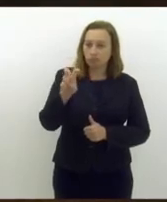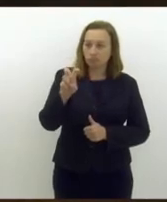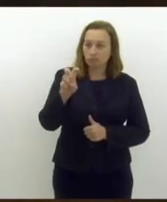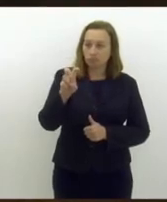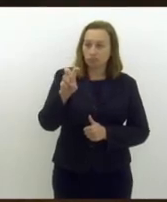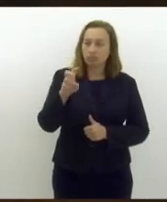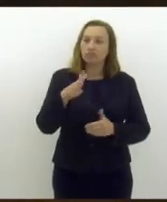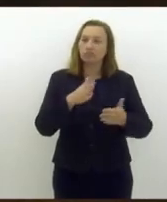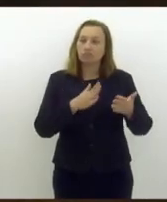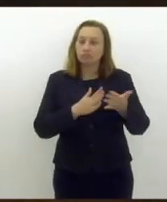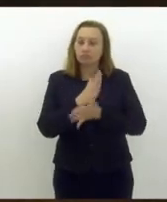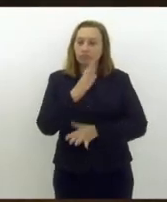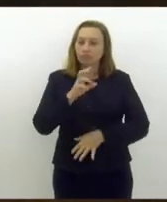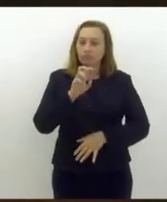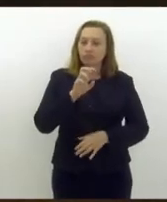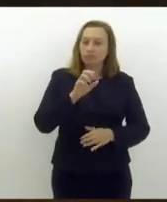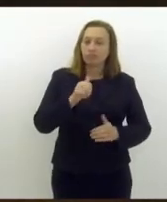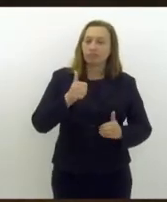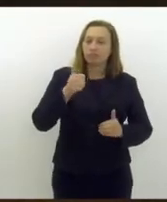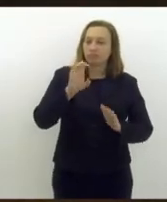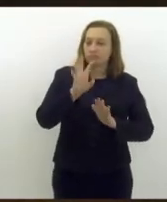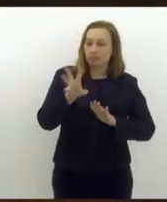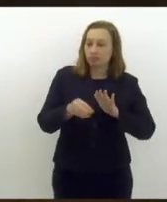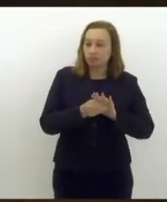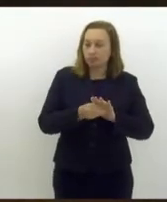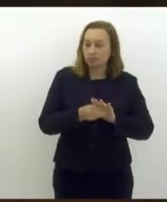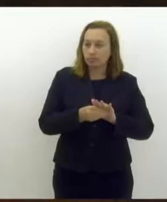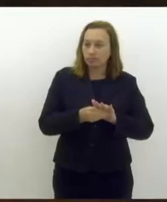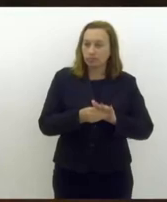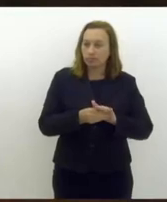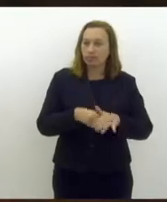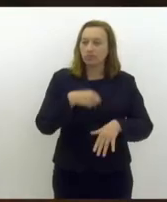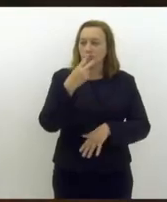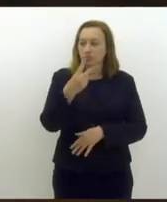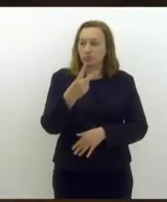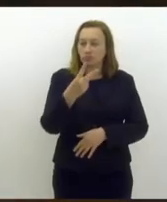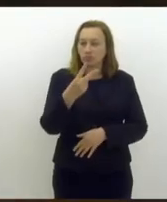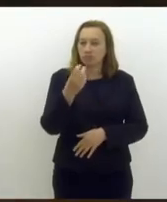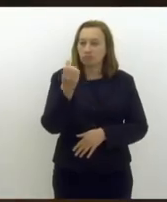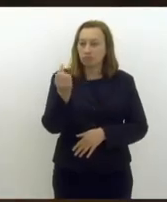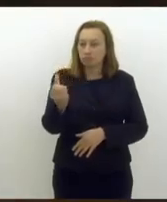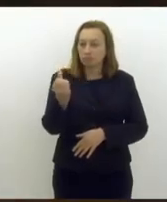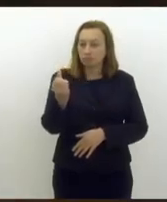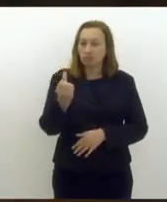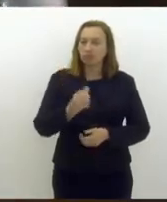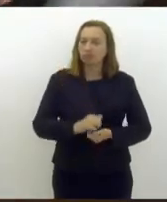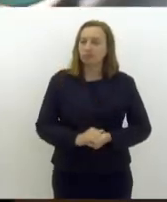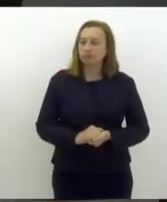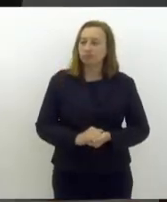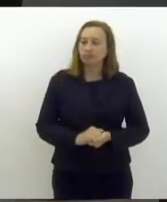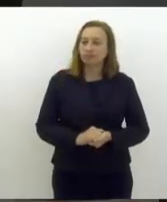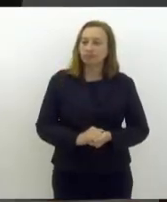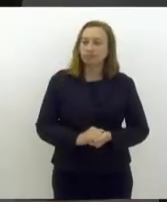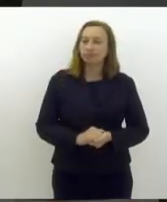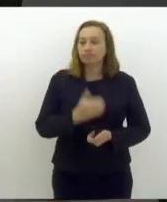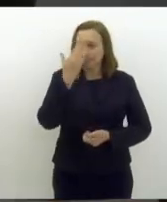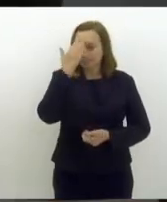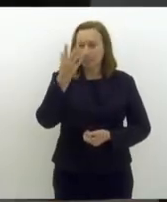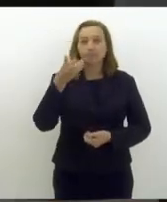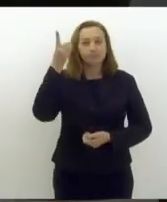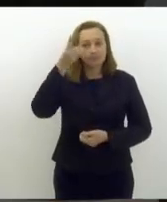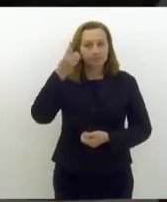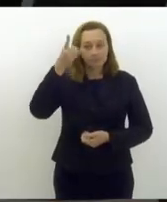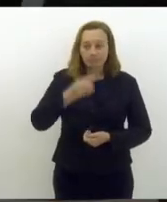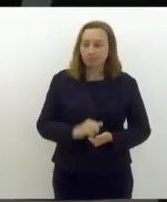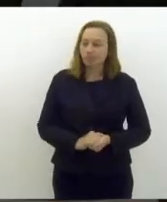favorável com submenda aglutinativa as emendas 2 e 6 Muito obrigado Deputado